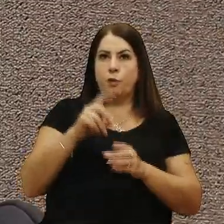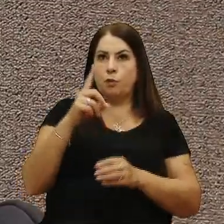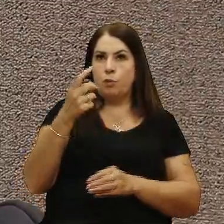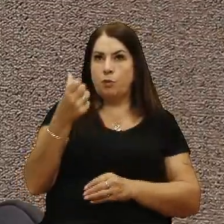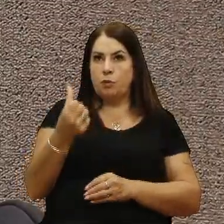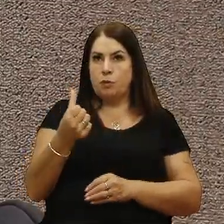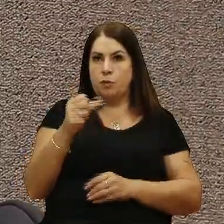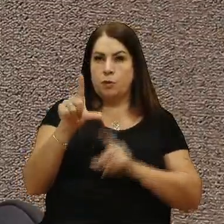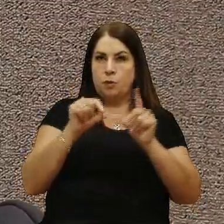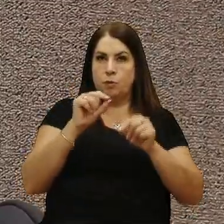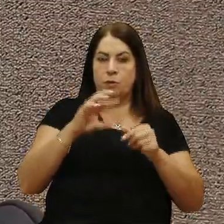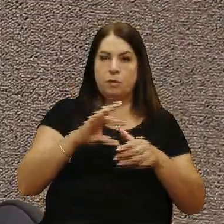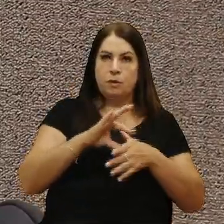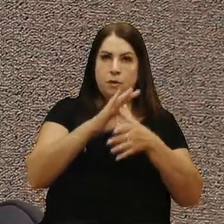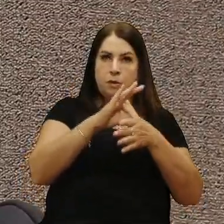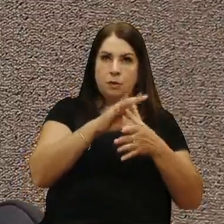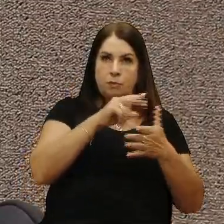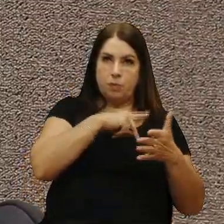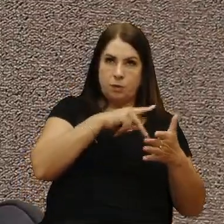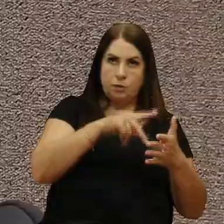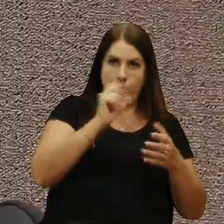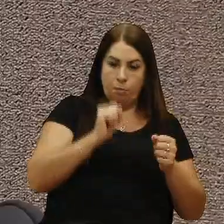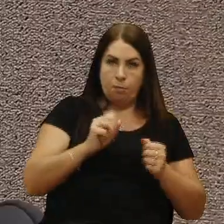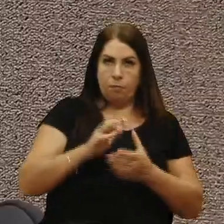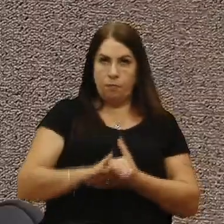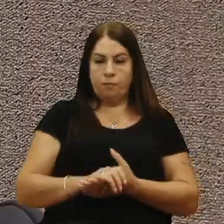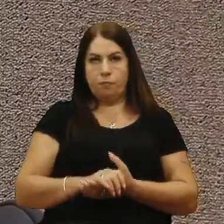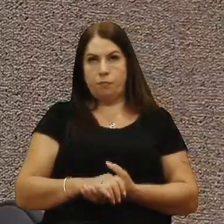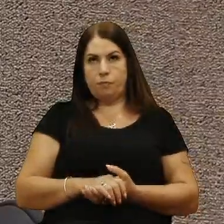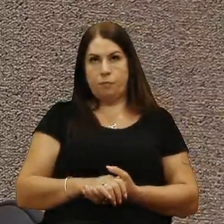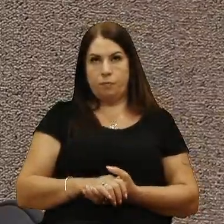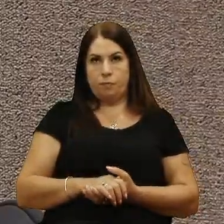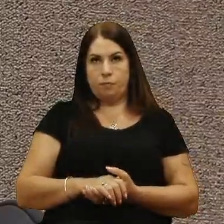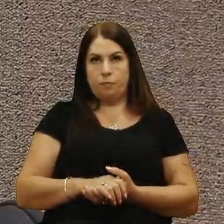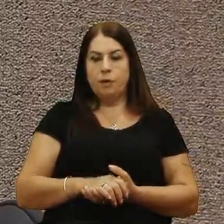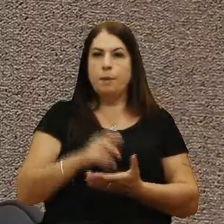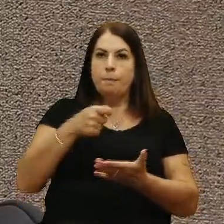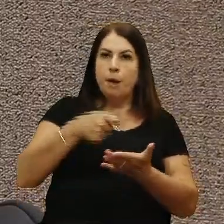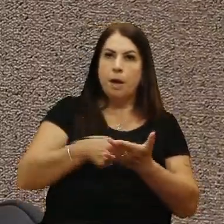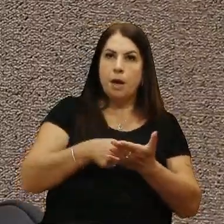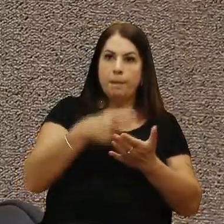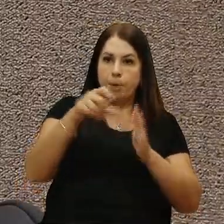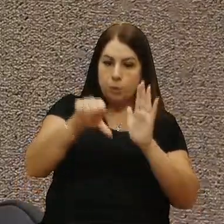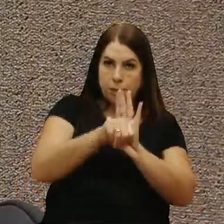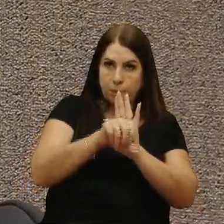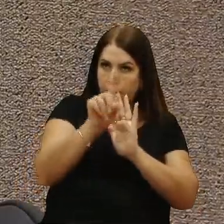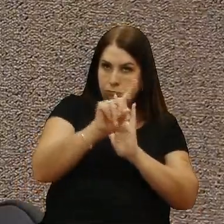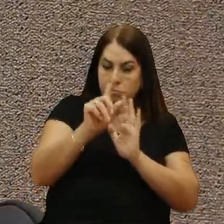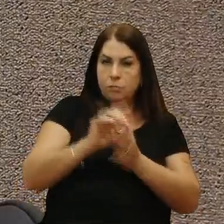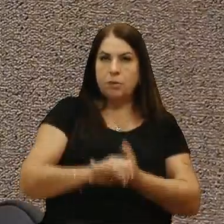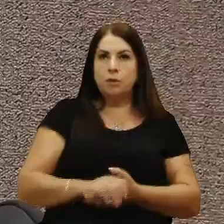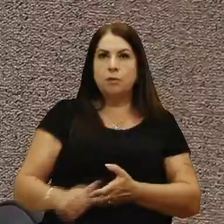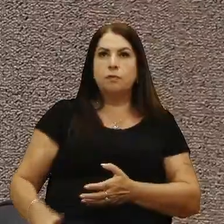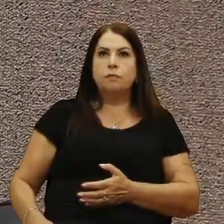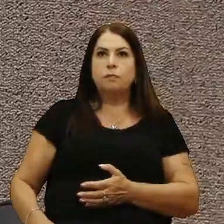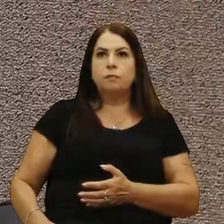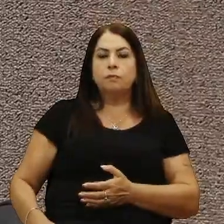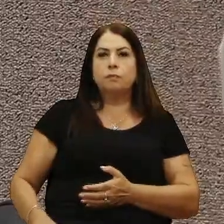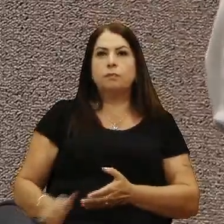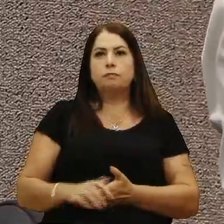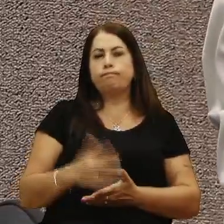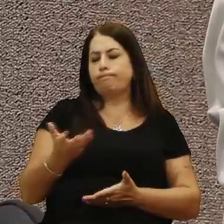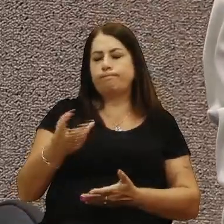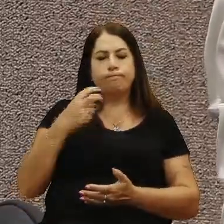anos, escolher o líder da nação com 16 anos pode. Pagar pelos teus crimes não pode. Isso